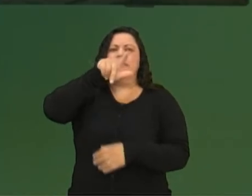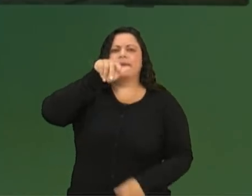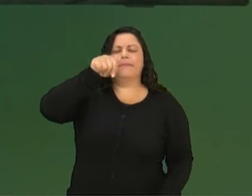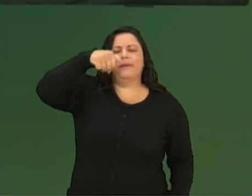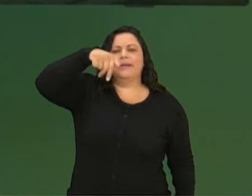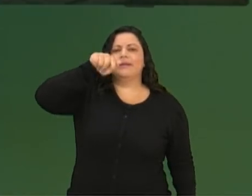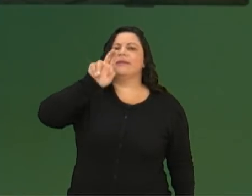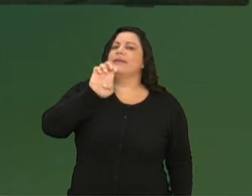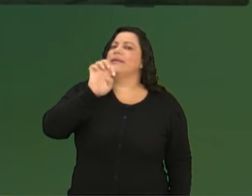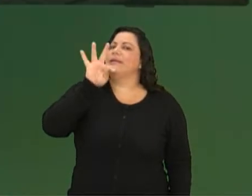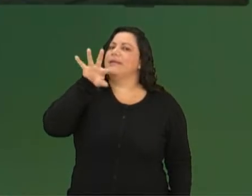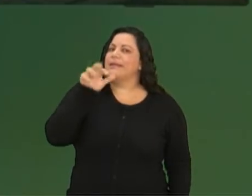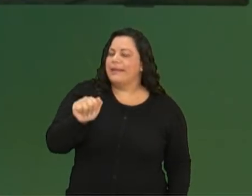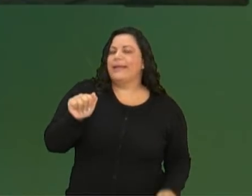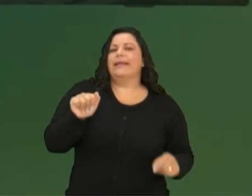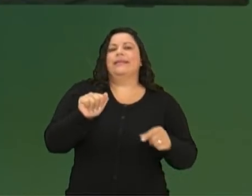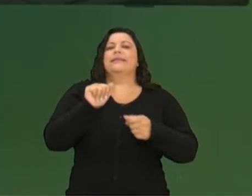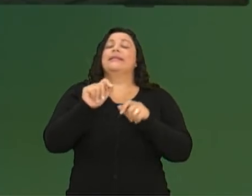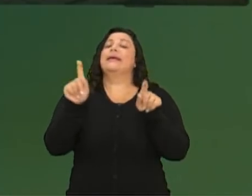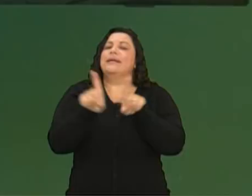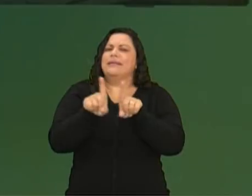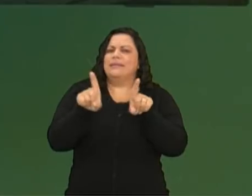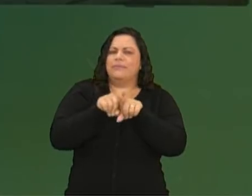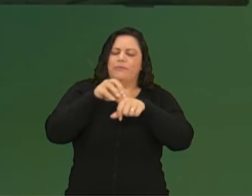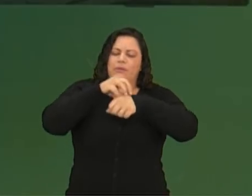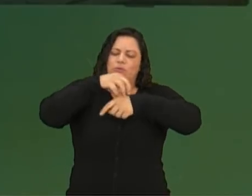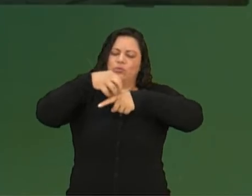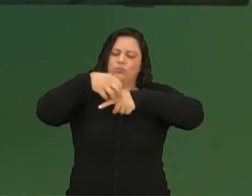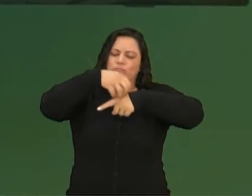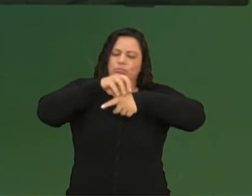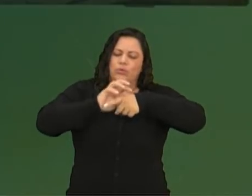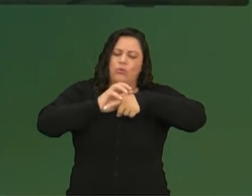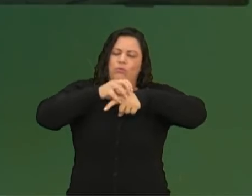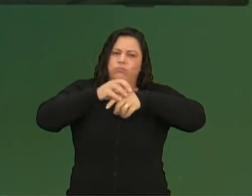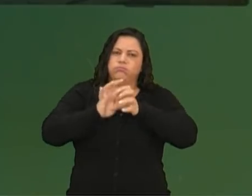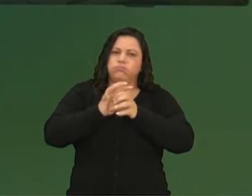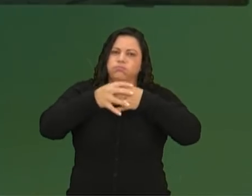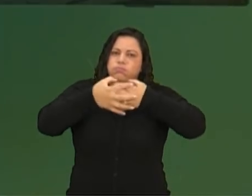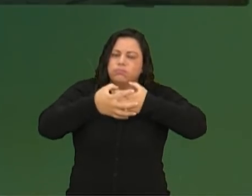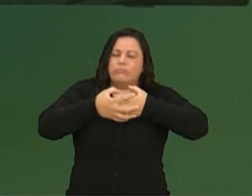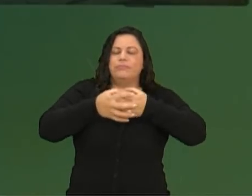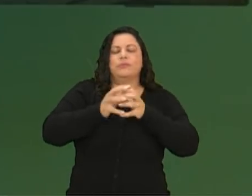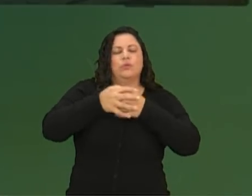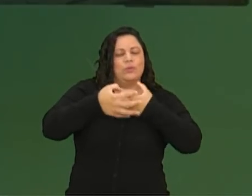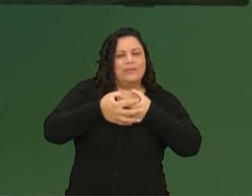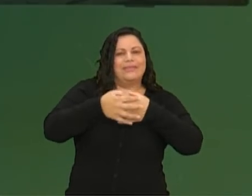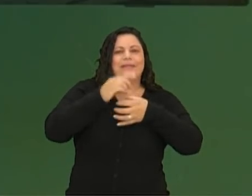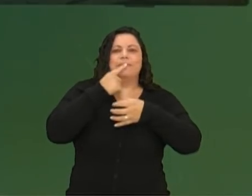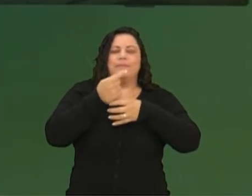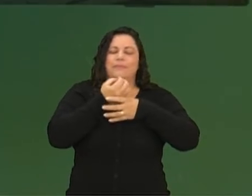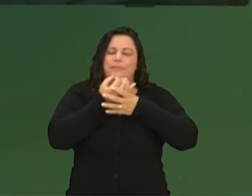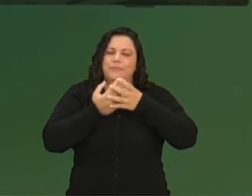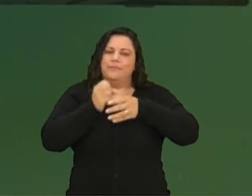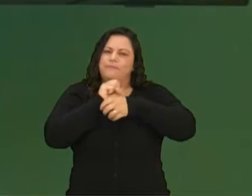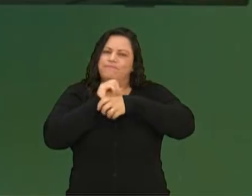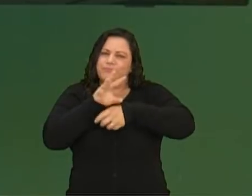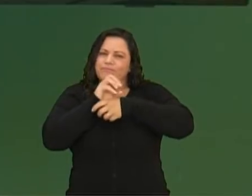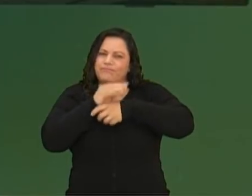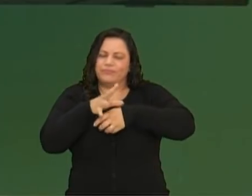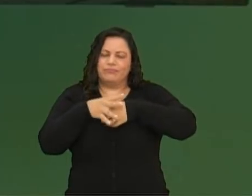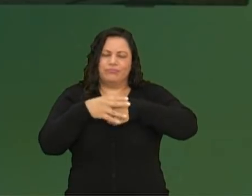vão ajudar a conter sangramentos, tá? Então o sangue é muito importante, além de transportar